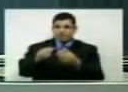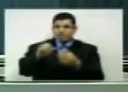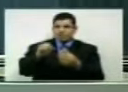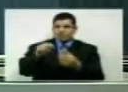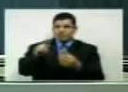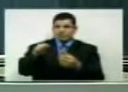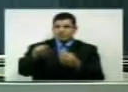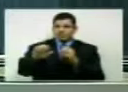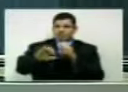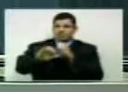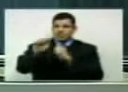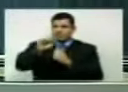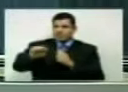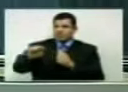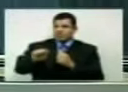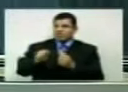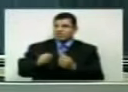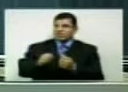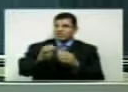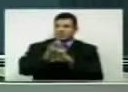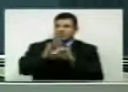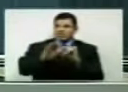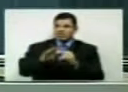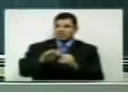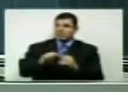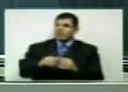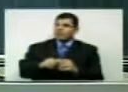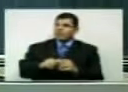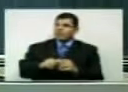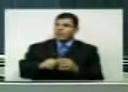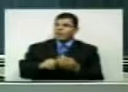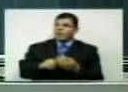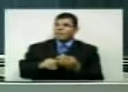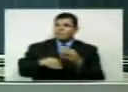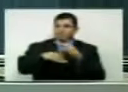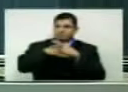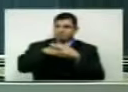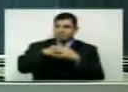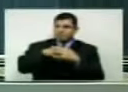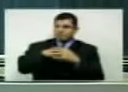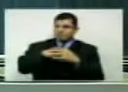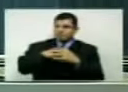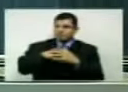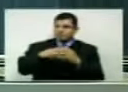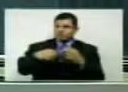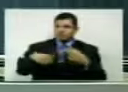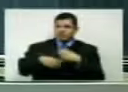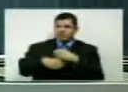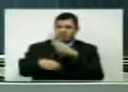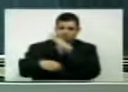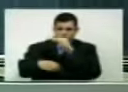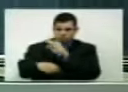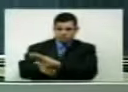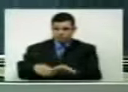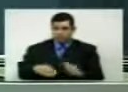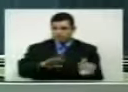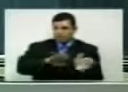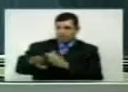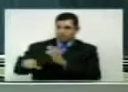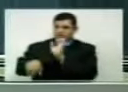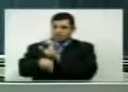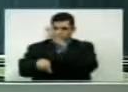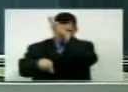qualquer associação de conseguir leitos, deputado Chico Preto, para pacientes de câncer infantil fora do